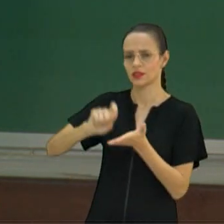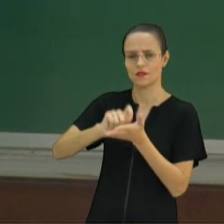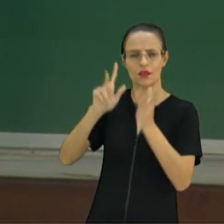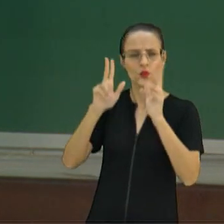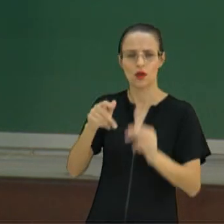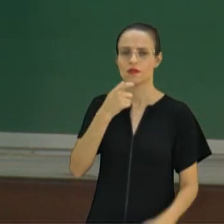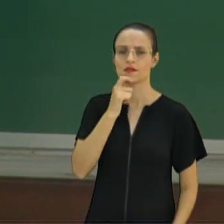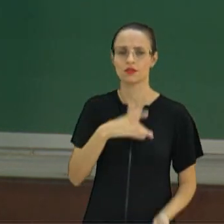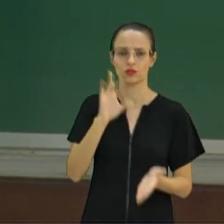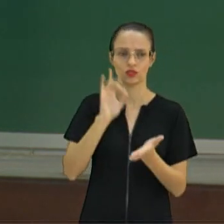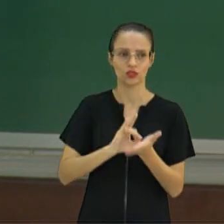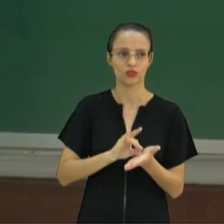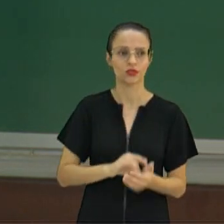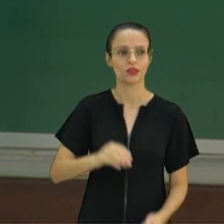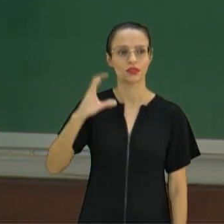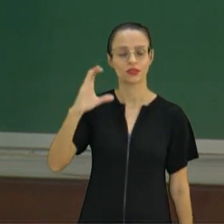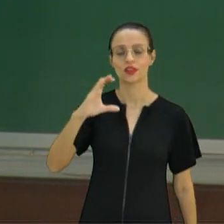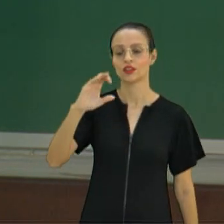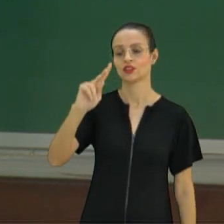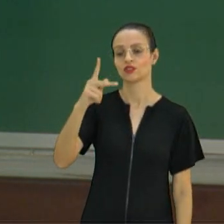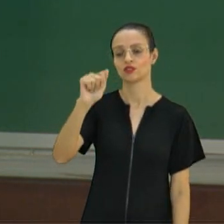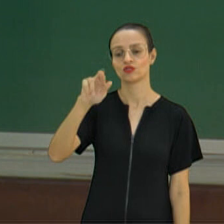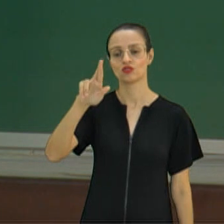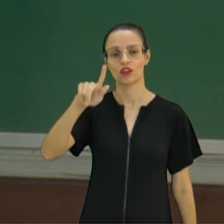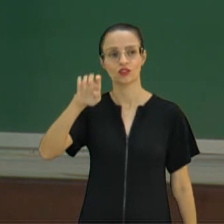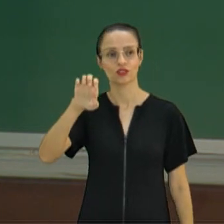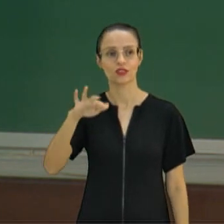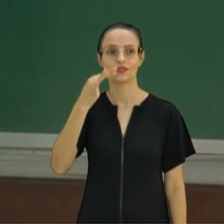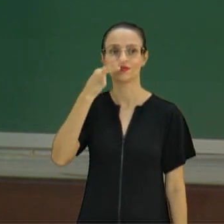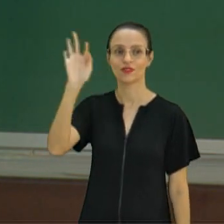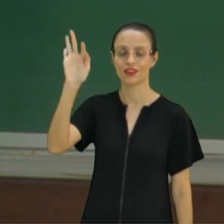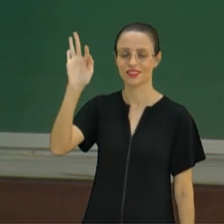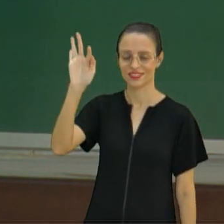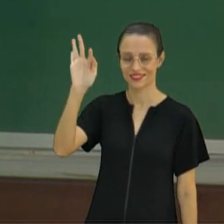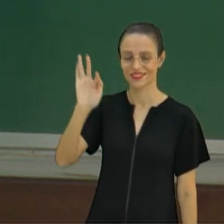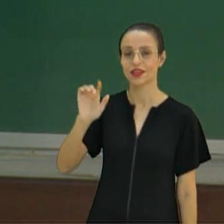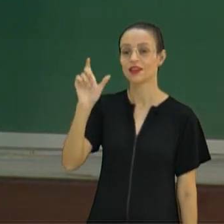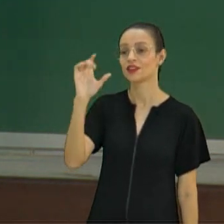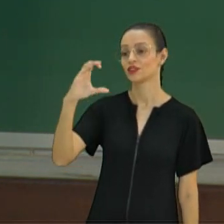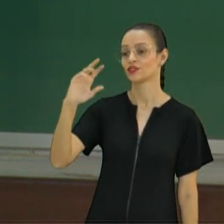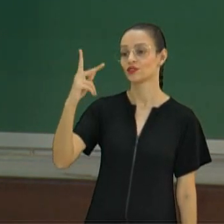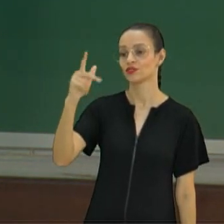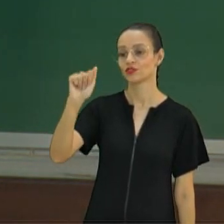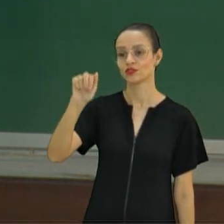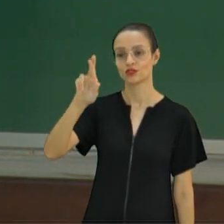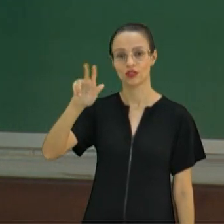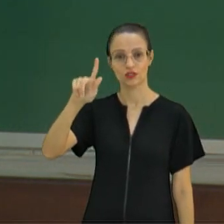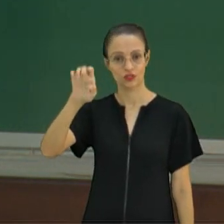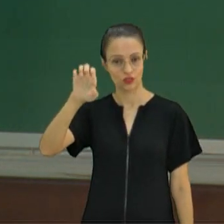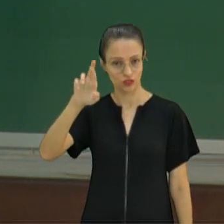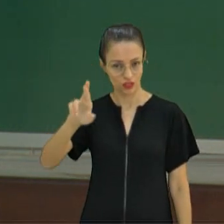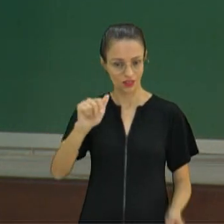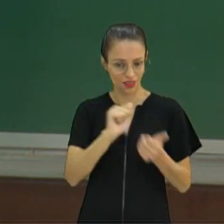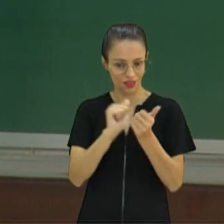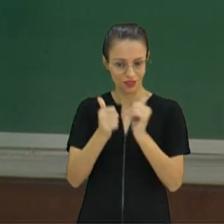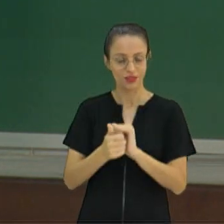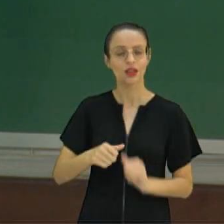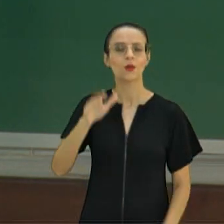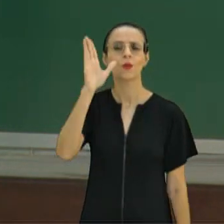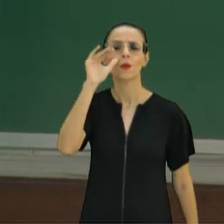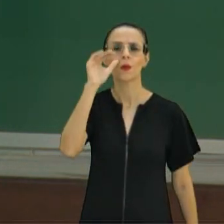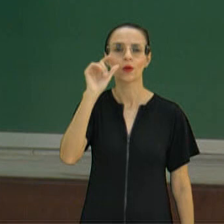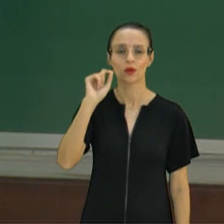Letra C, charges foi aportuguesada do termo francês charger. Isso mesmo. Só uma